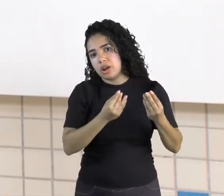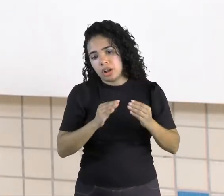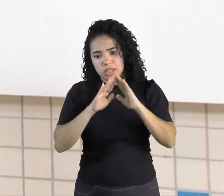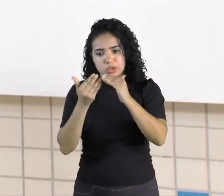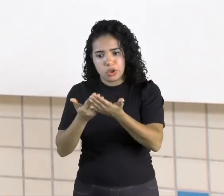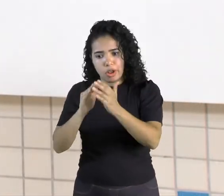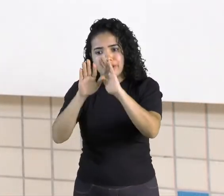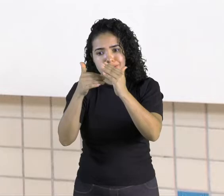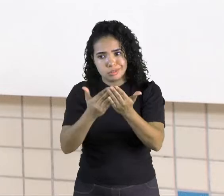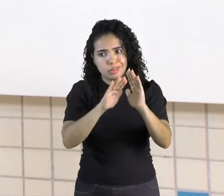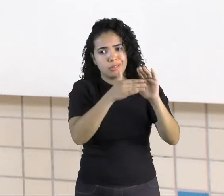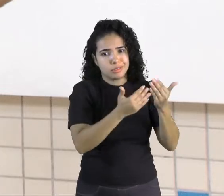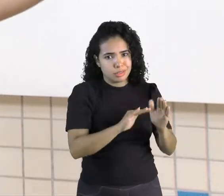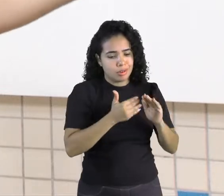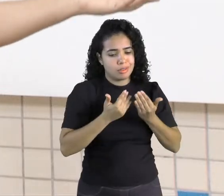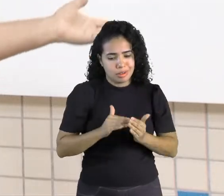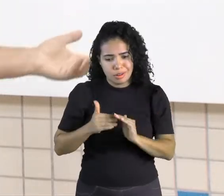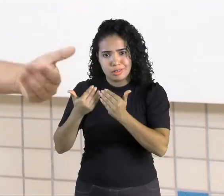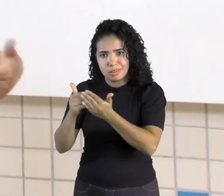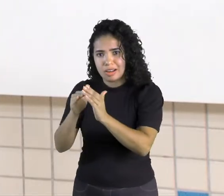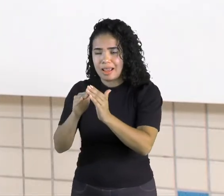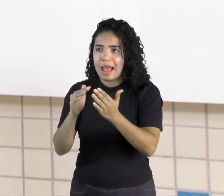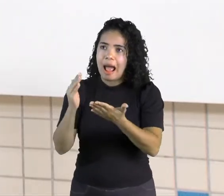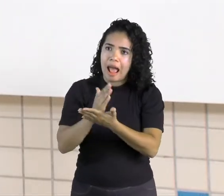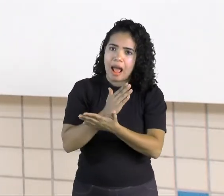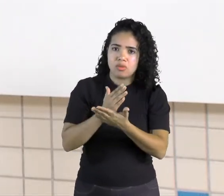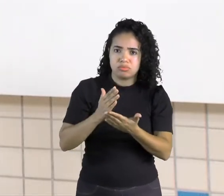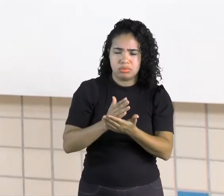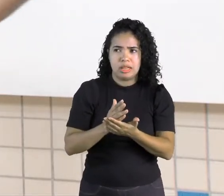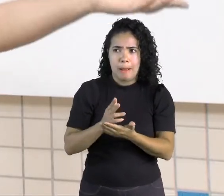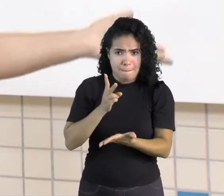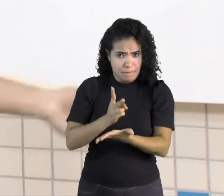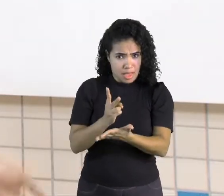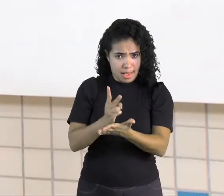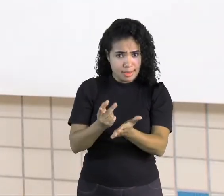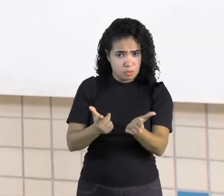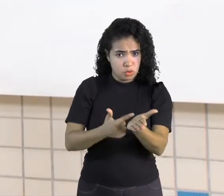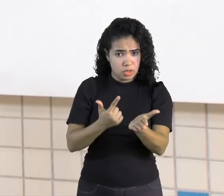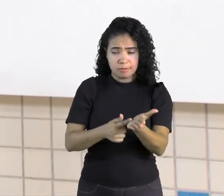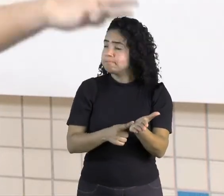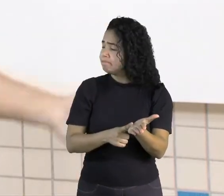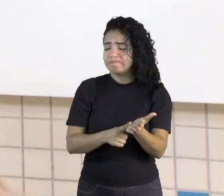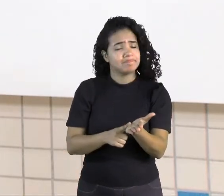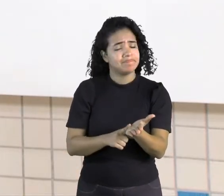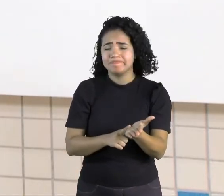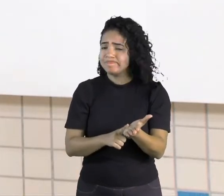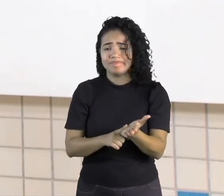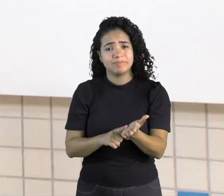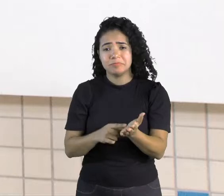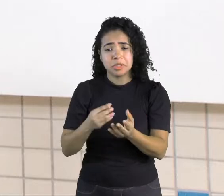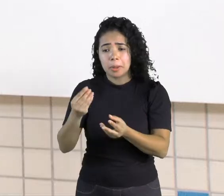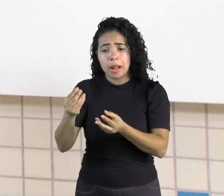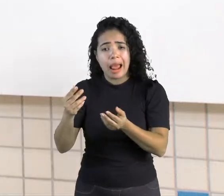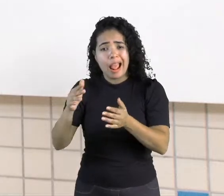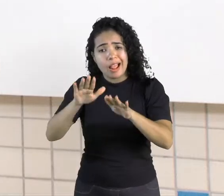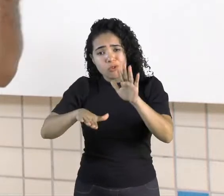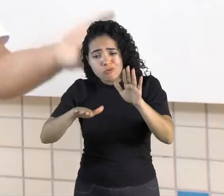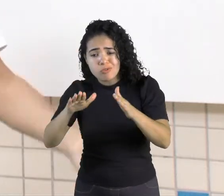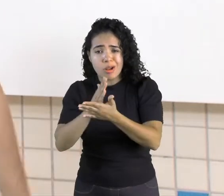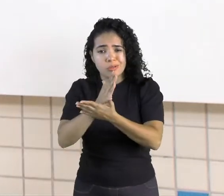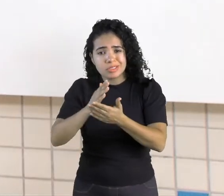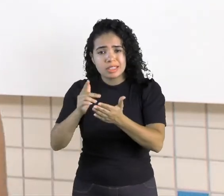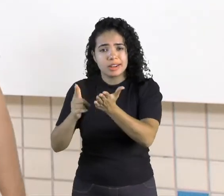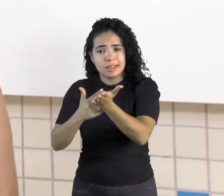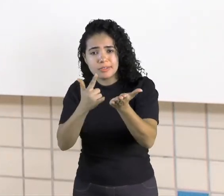e nem todas recebem os mesmos livros das mesmas editoras, né? São livros